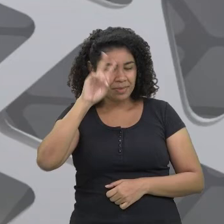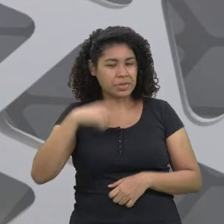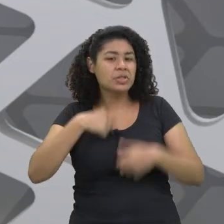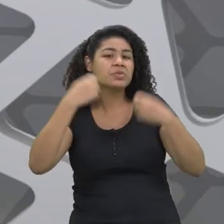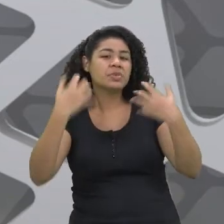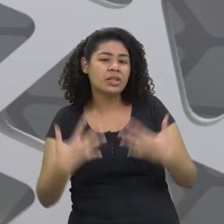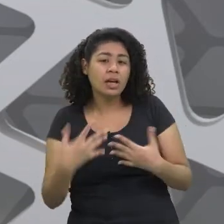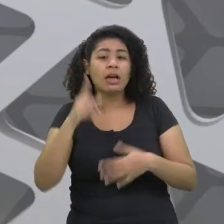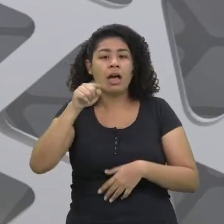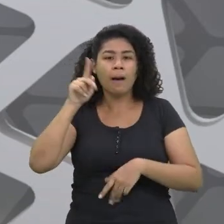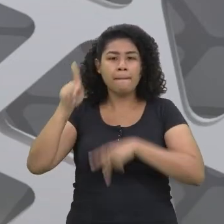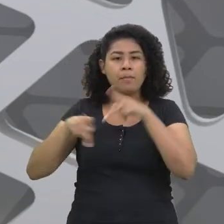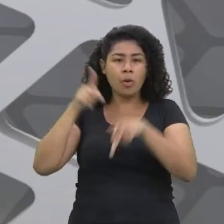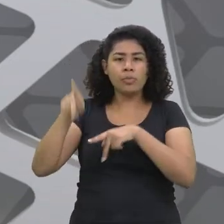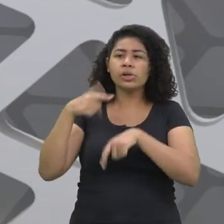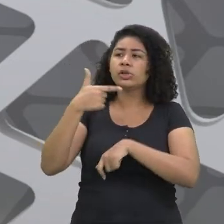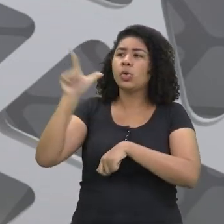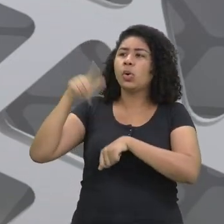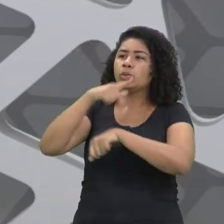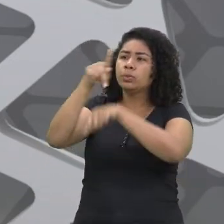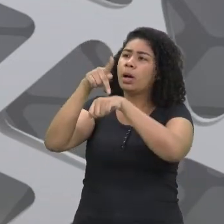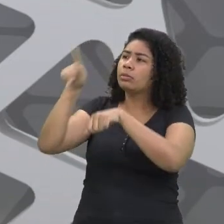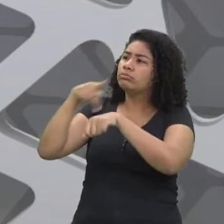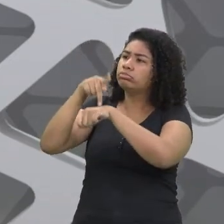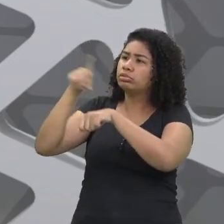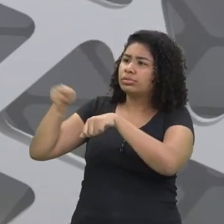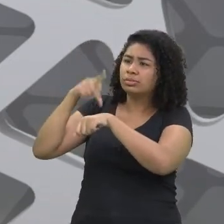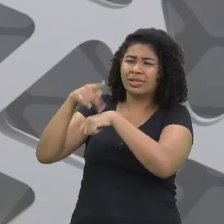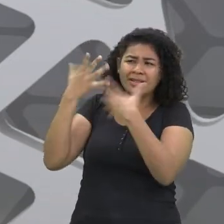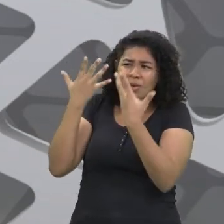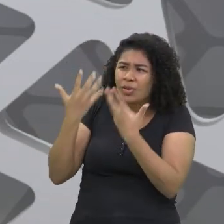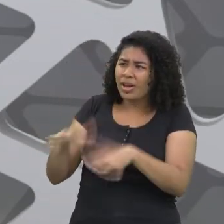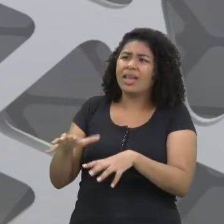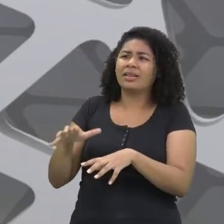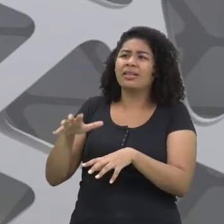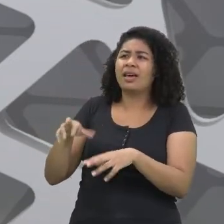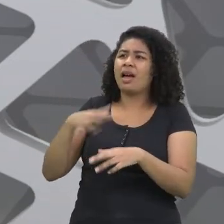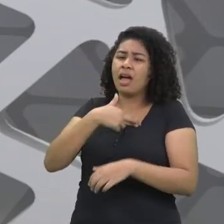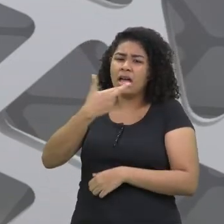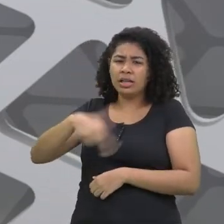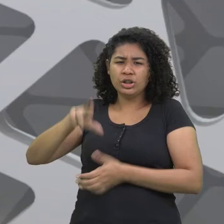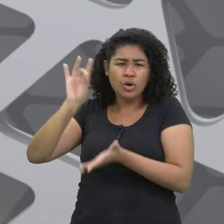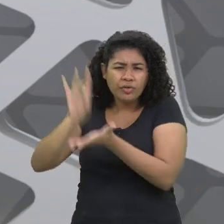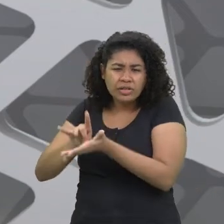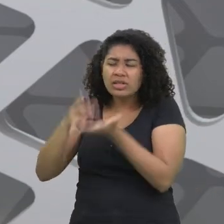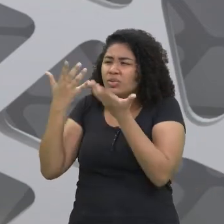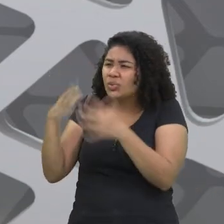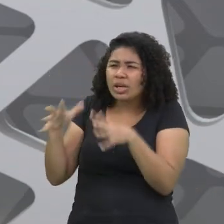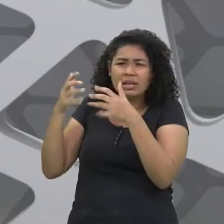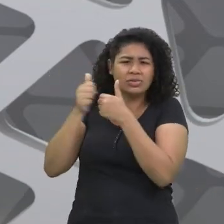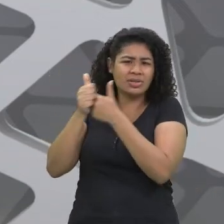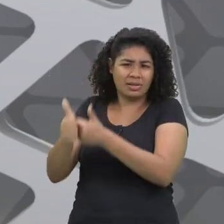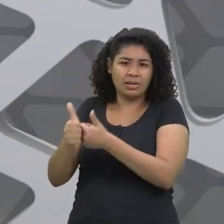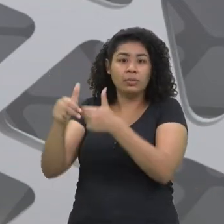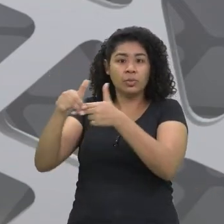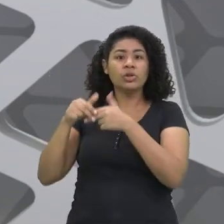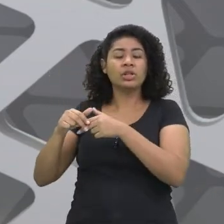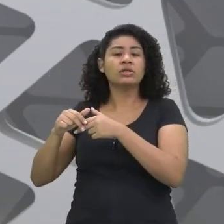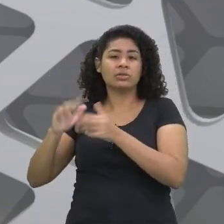de fuga de diversas pessoas que não aceitavam a religião oficial, que eram perseguidas por conta disso, para